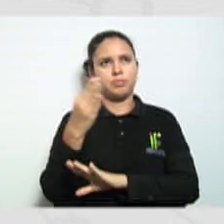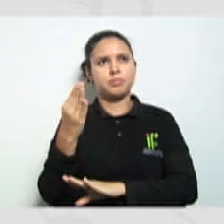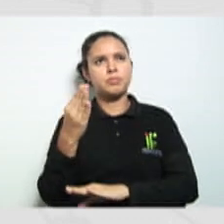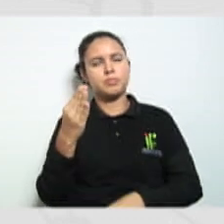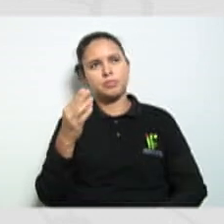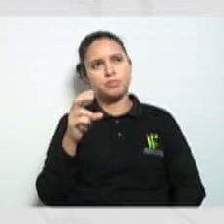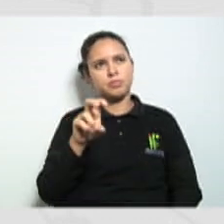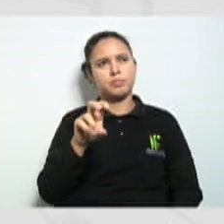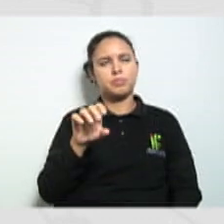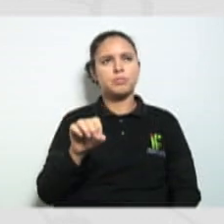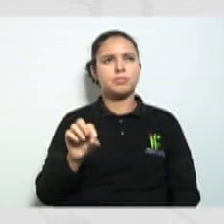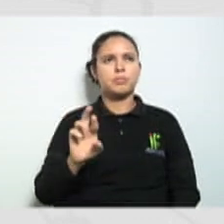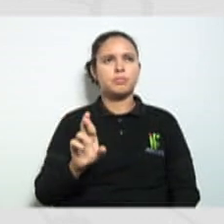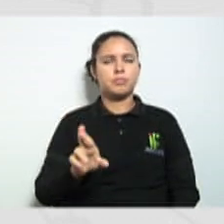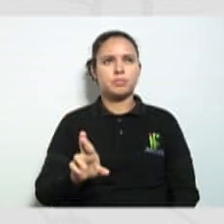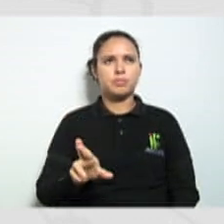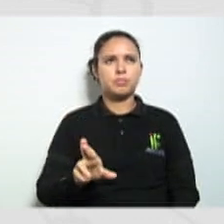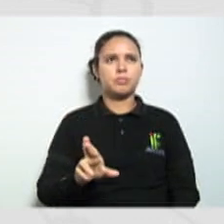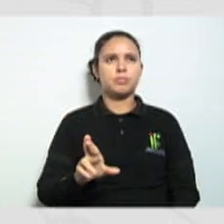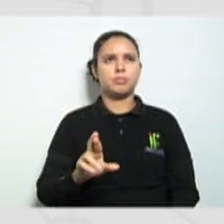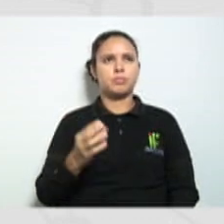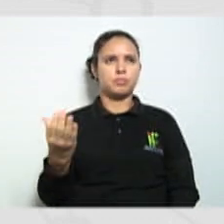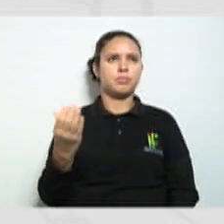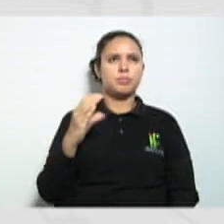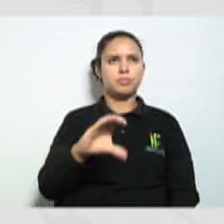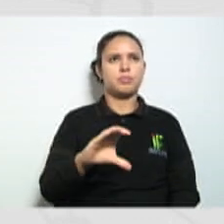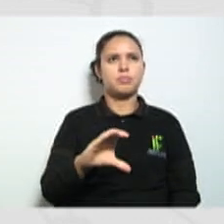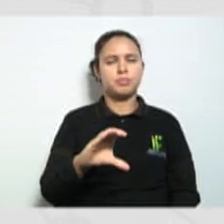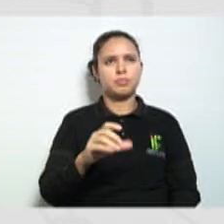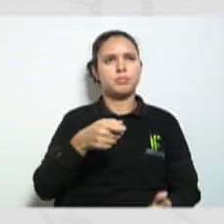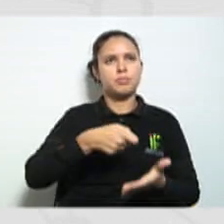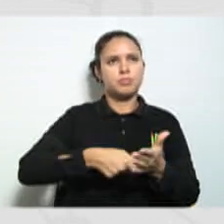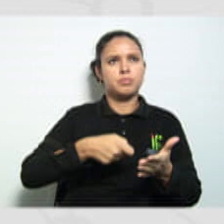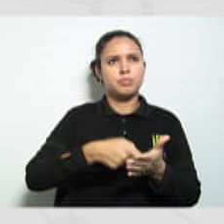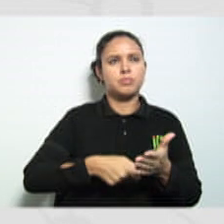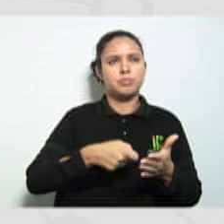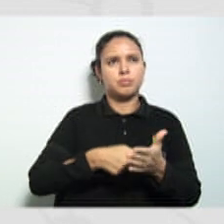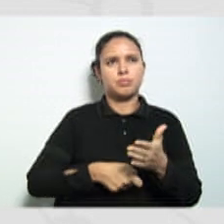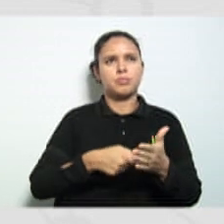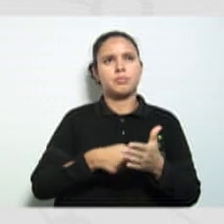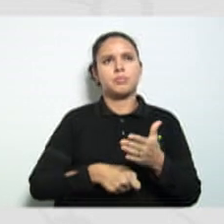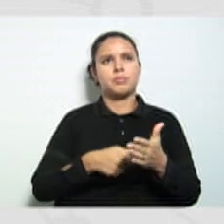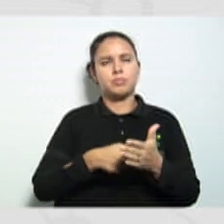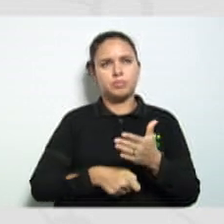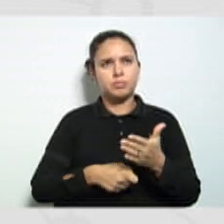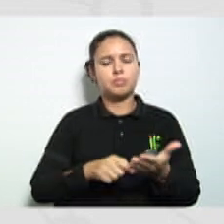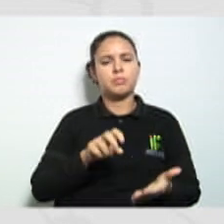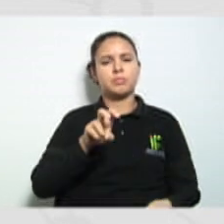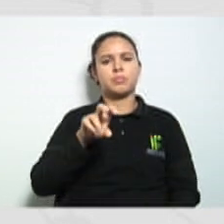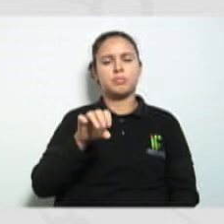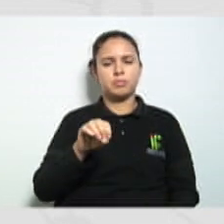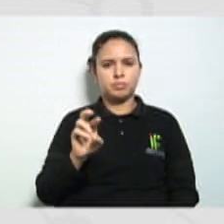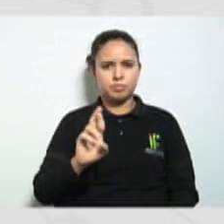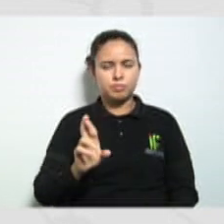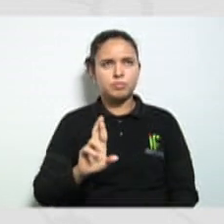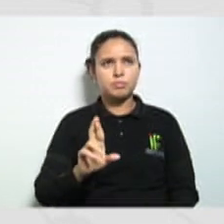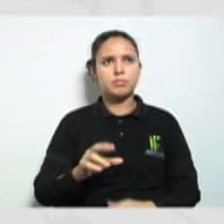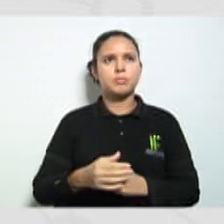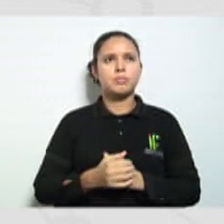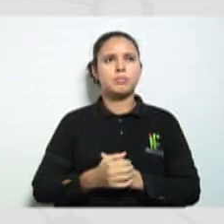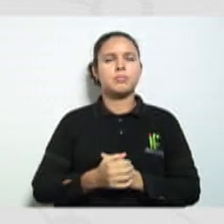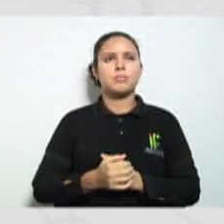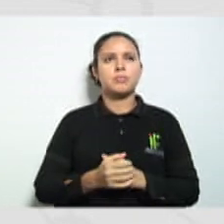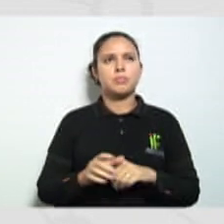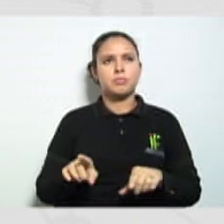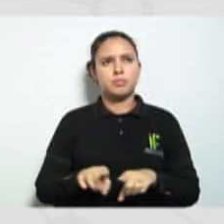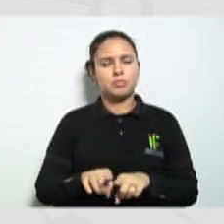e crédito, obrigações com cooperados no valor de R$500. Na letra D, estoques com operações